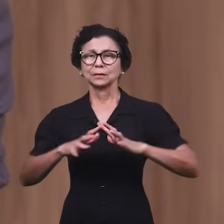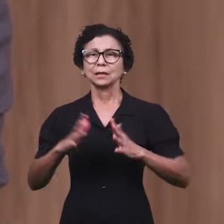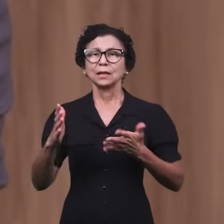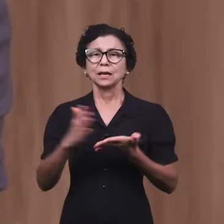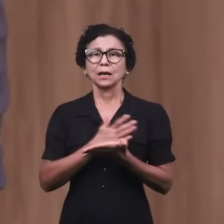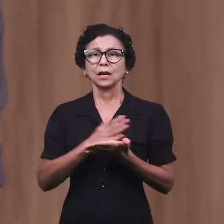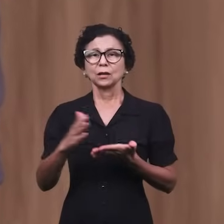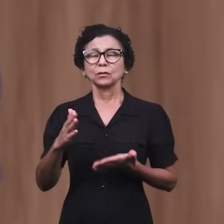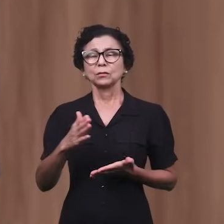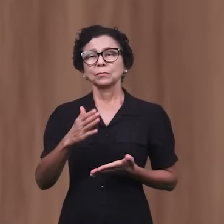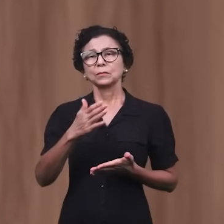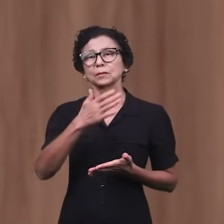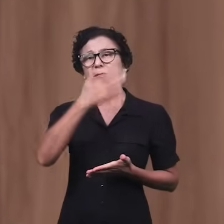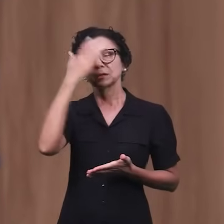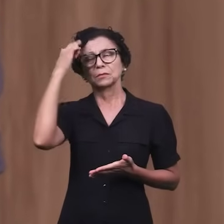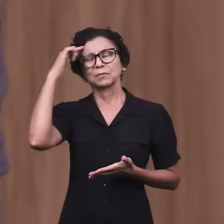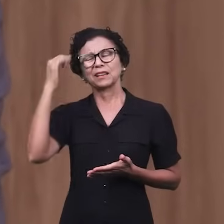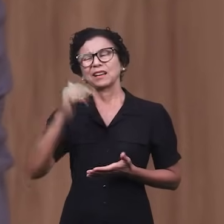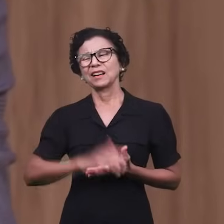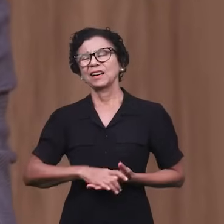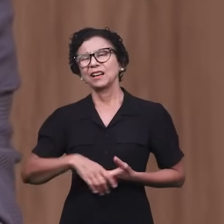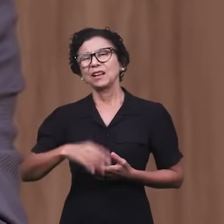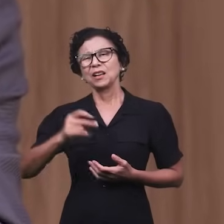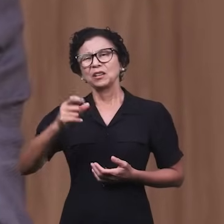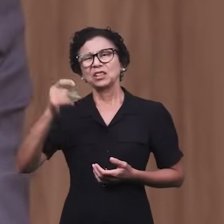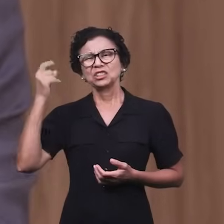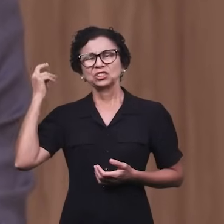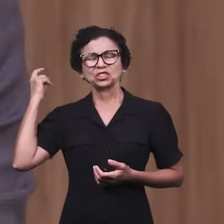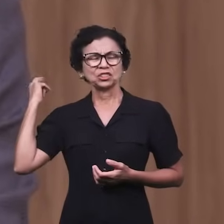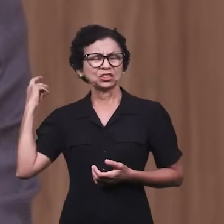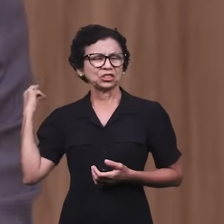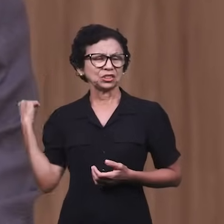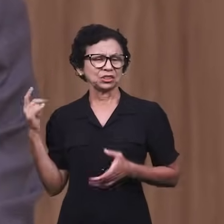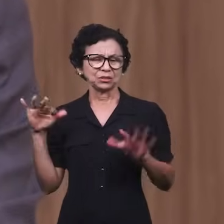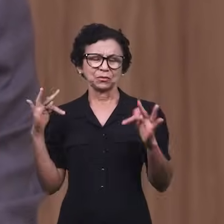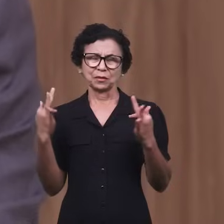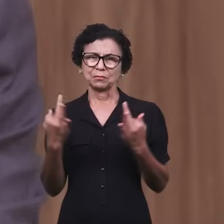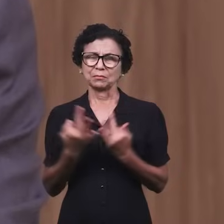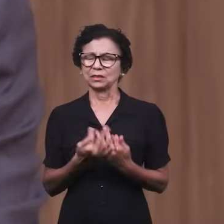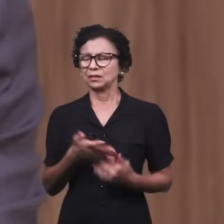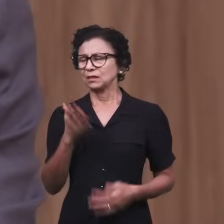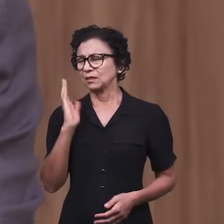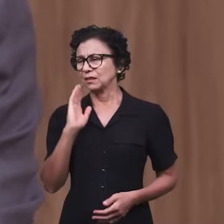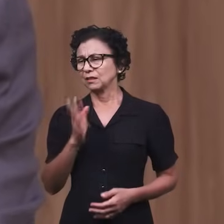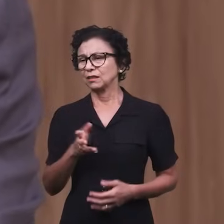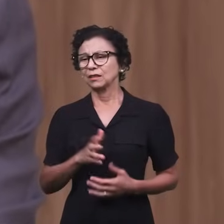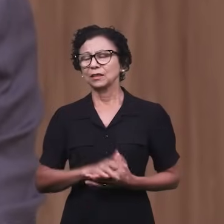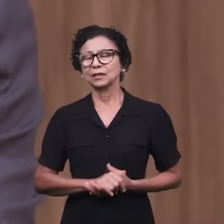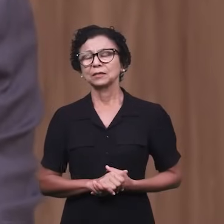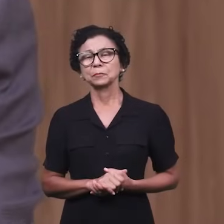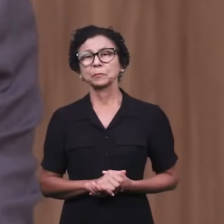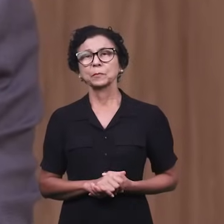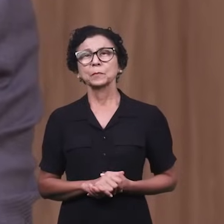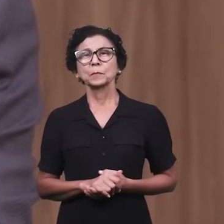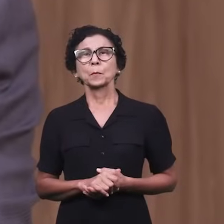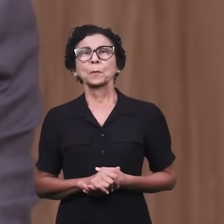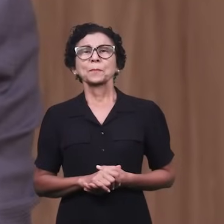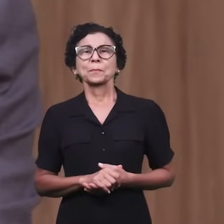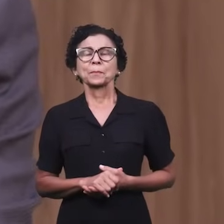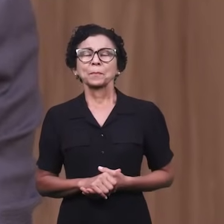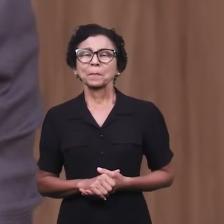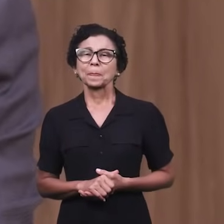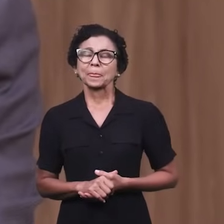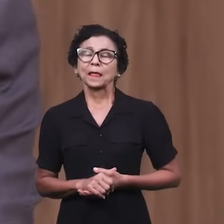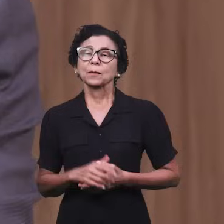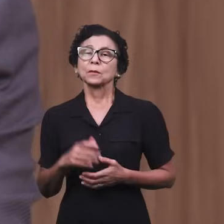pensam que família é coisa do passado são valores ultrapassados e quando você tem servos que tem uma família que vive na obediência